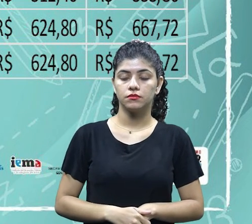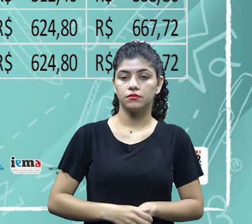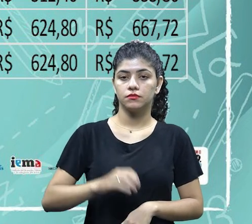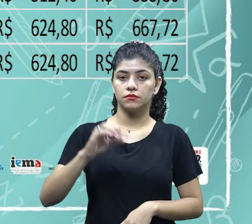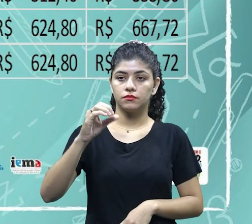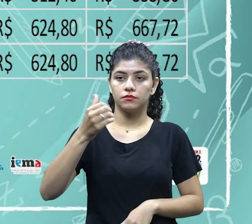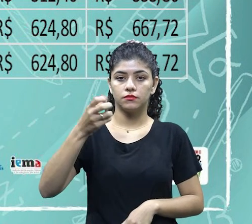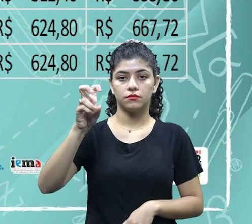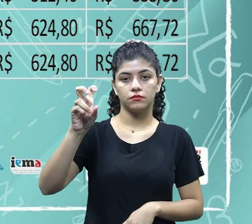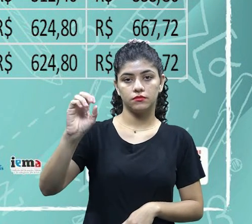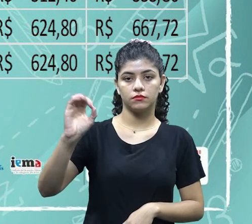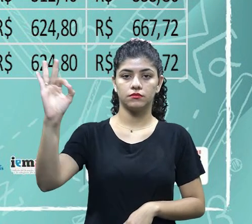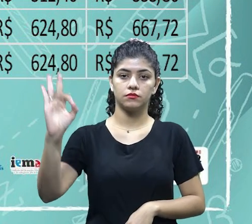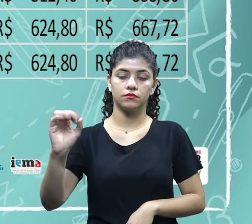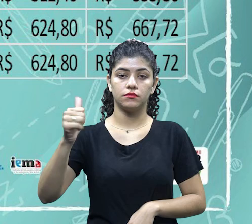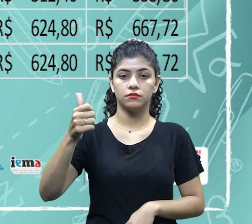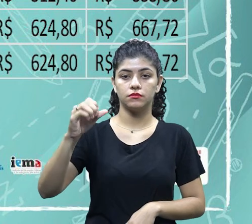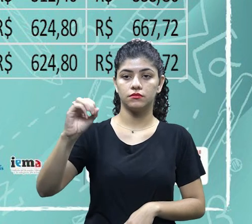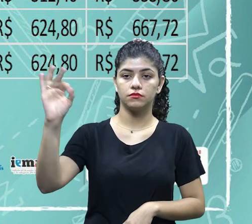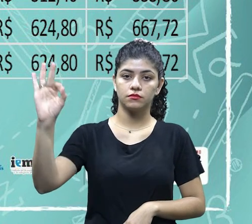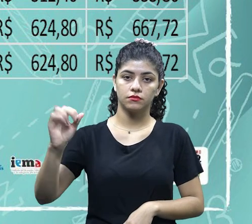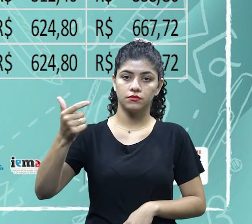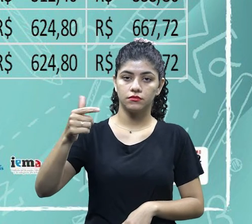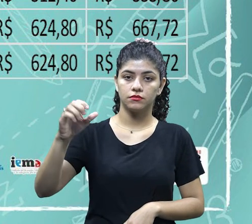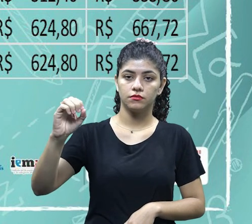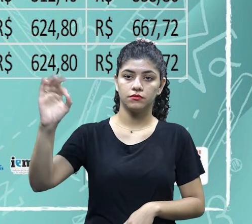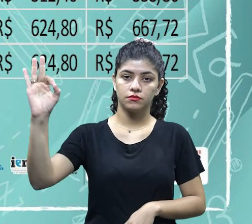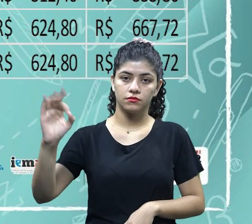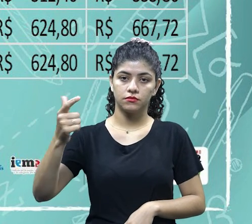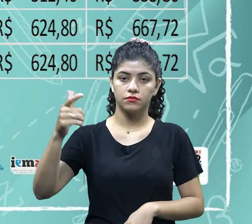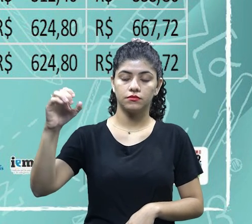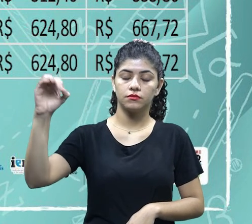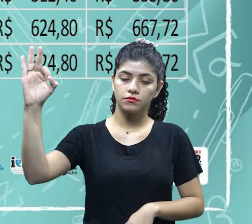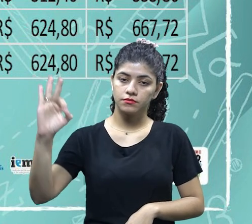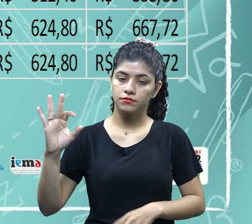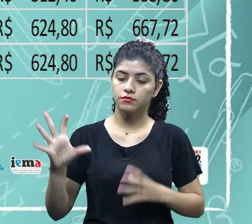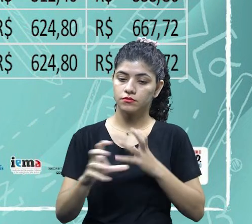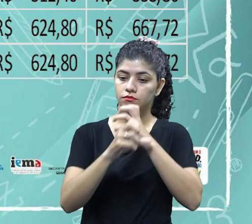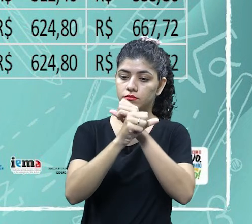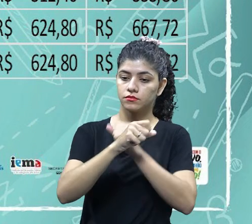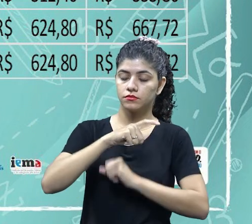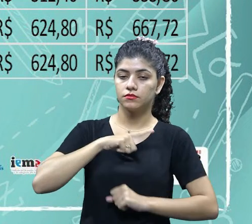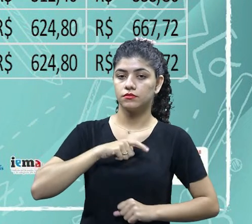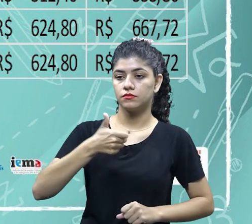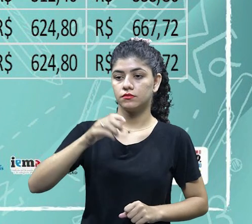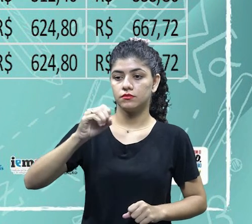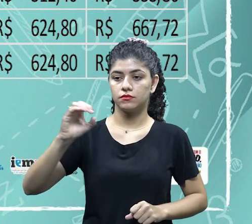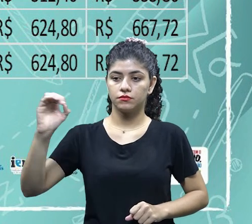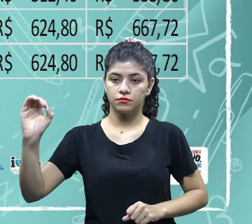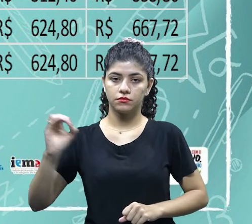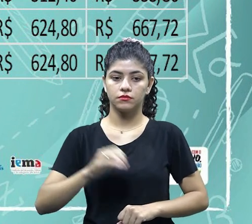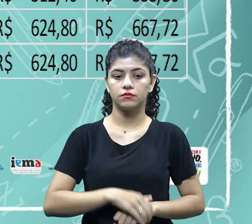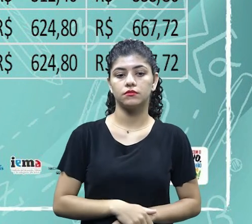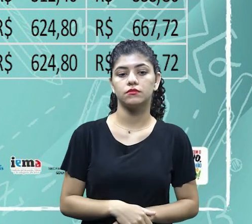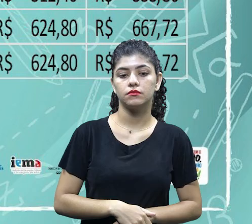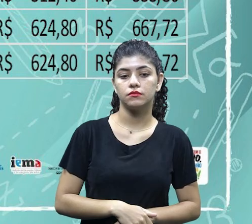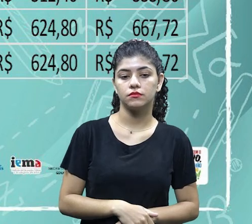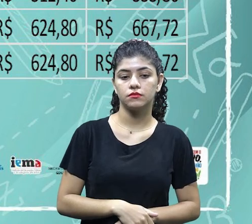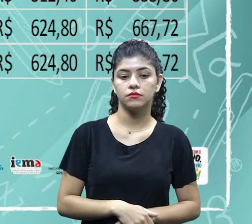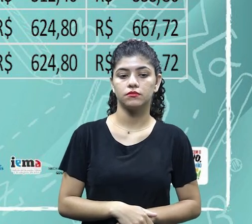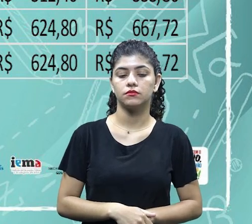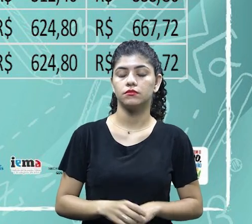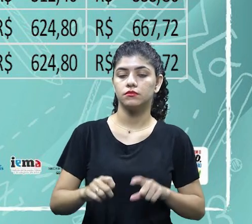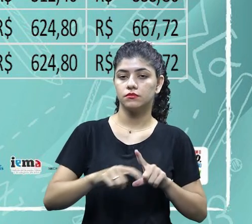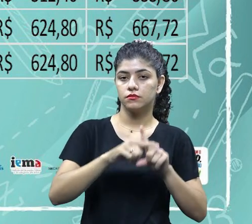percentuais aqui de 50, 10, 20 e 20. Então, se somar todos esses percentuais, nós teremos um total de 100%. 50 mais 10,